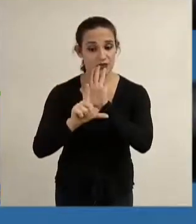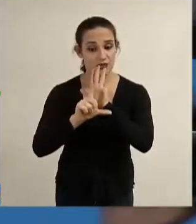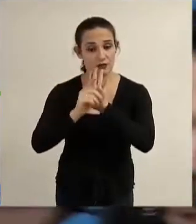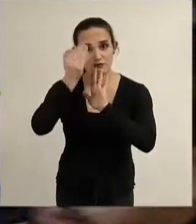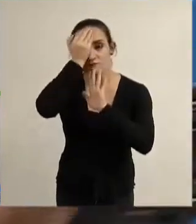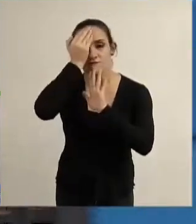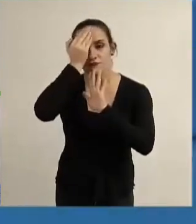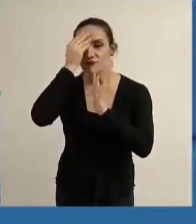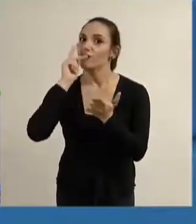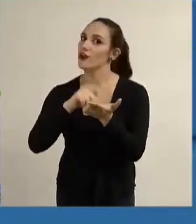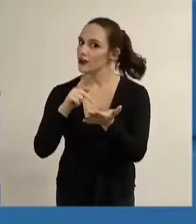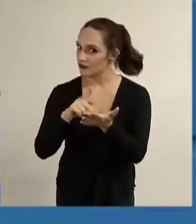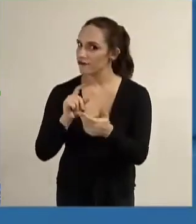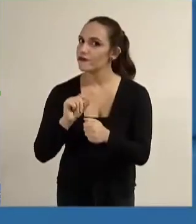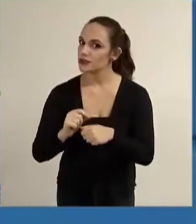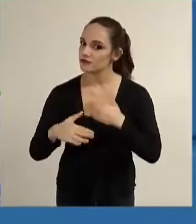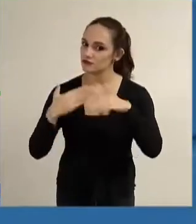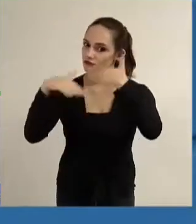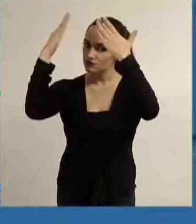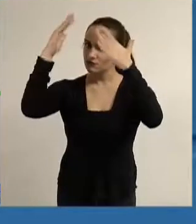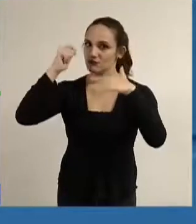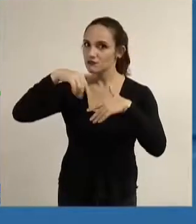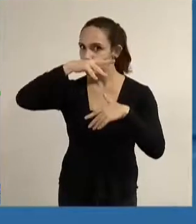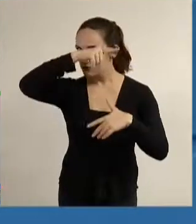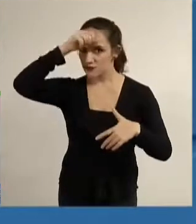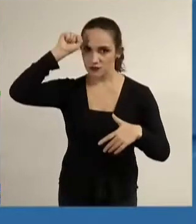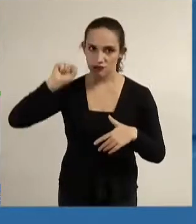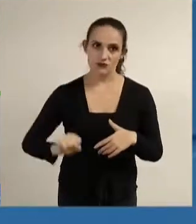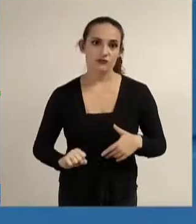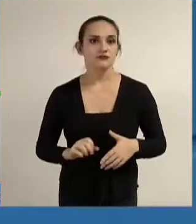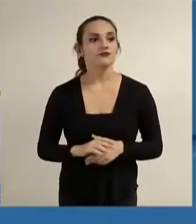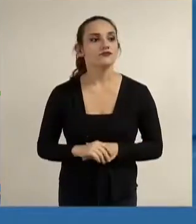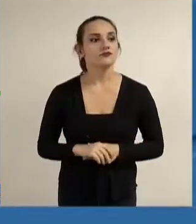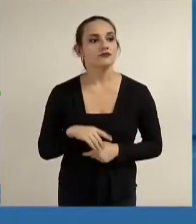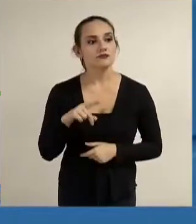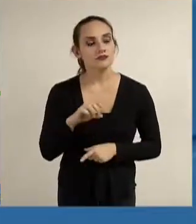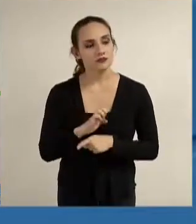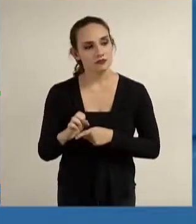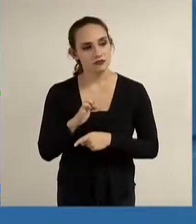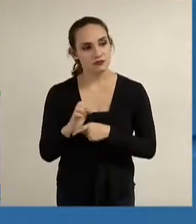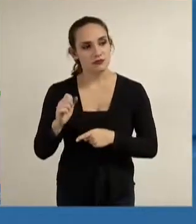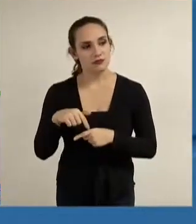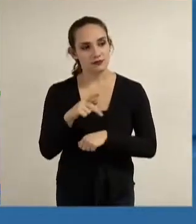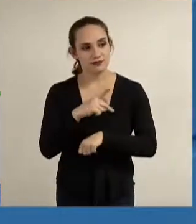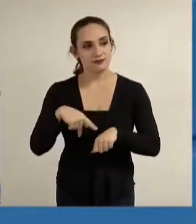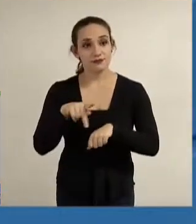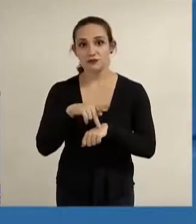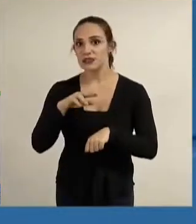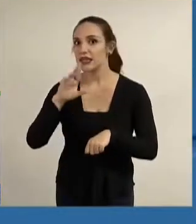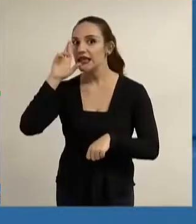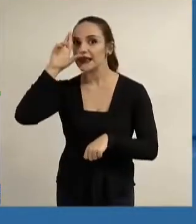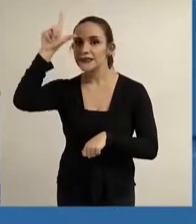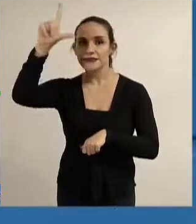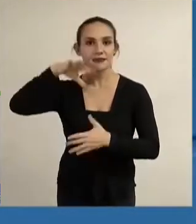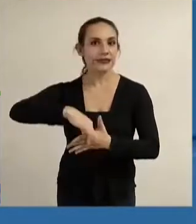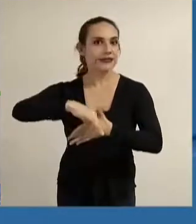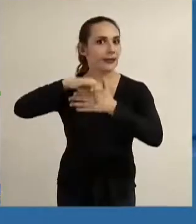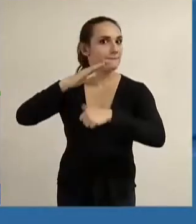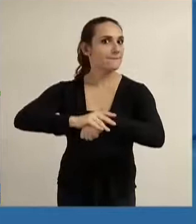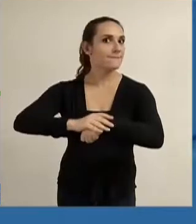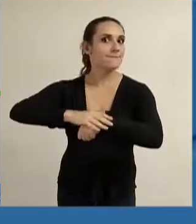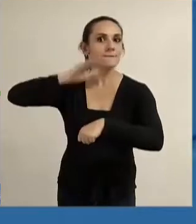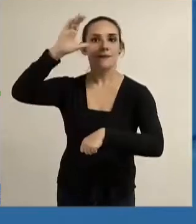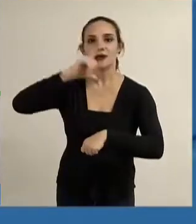um avanço muito grande. Mato Grosso do Sul é o estado da federação que lidera esse ranking